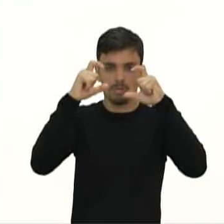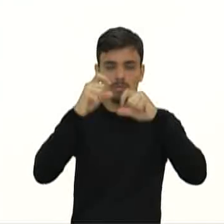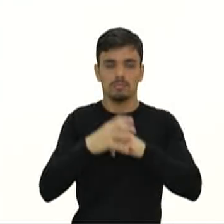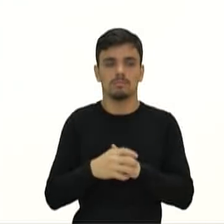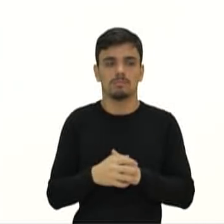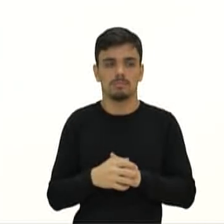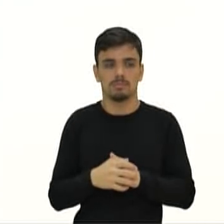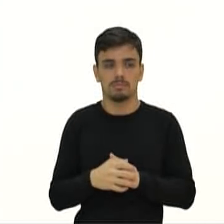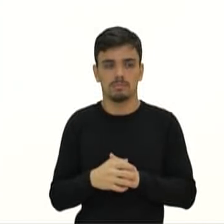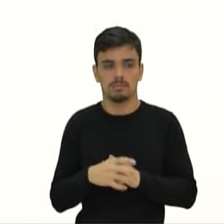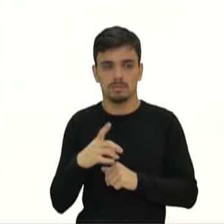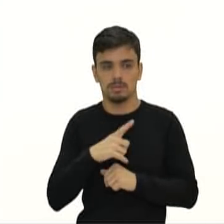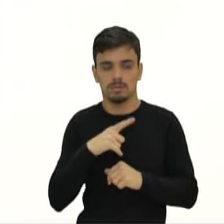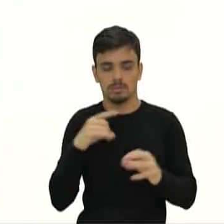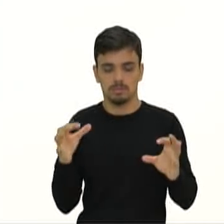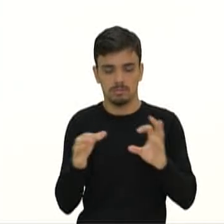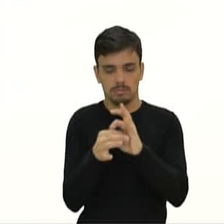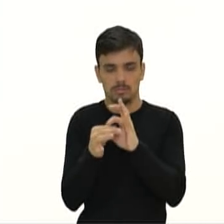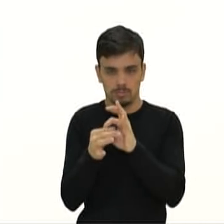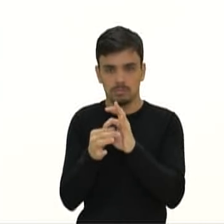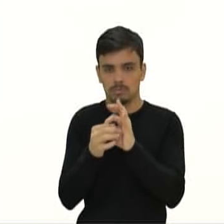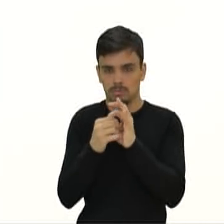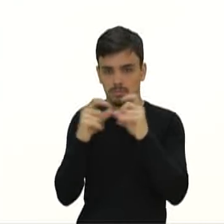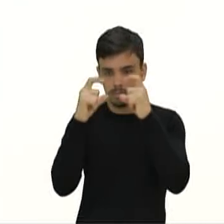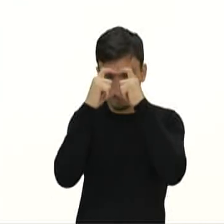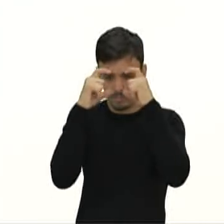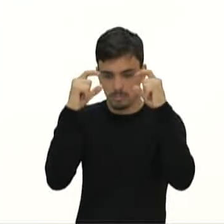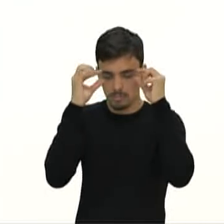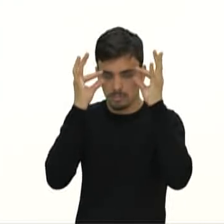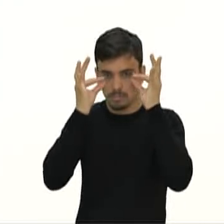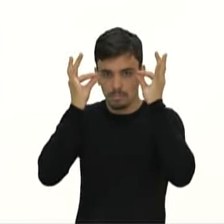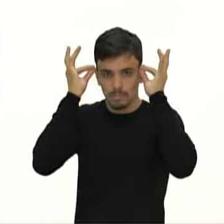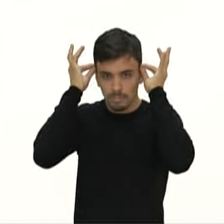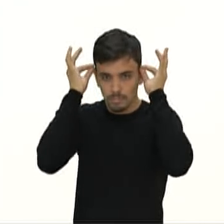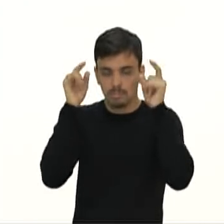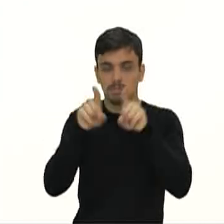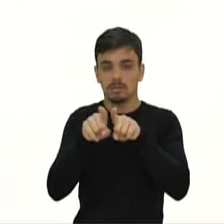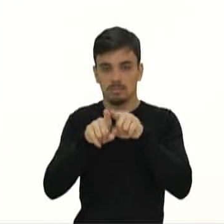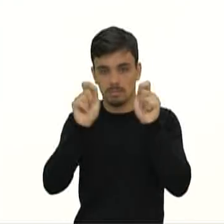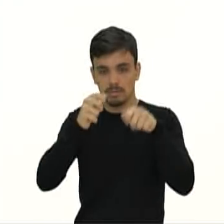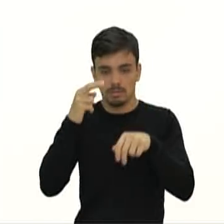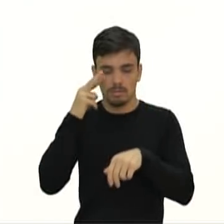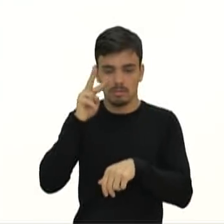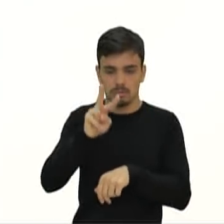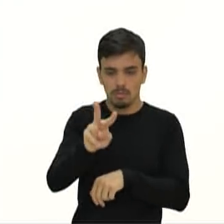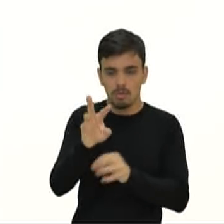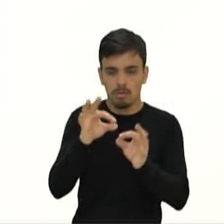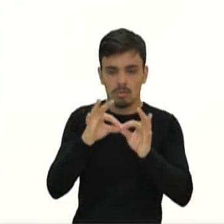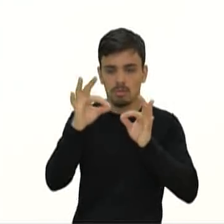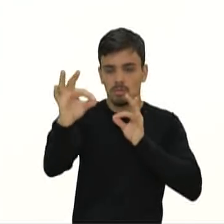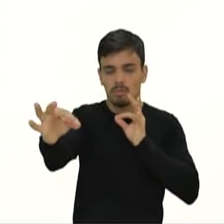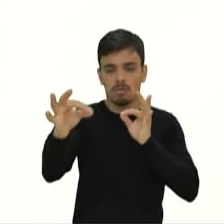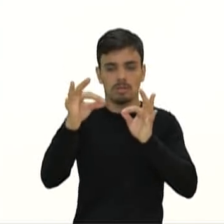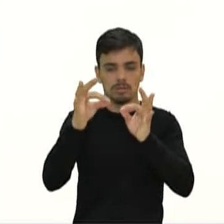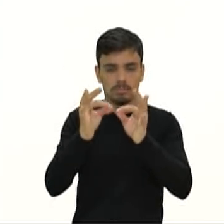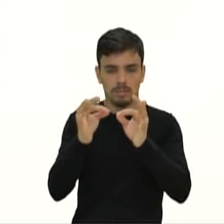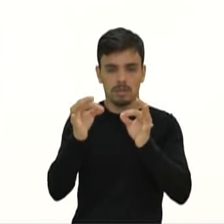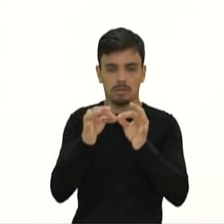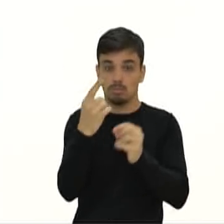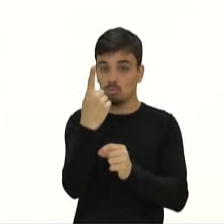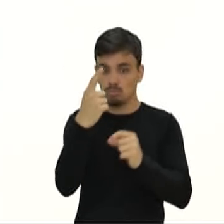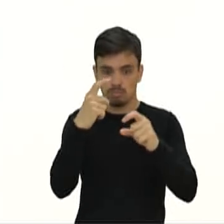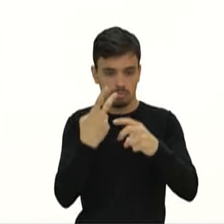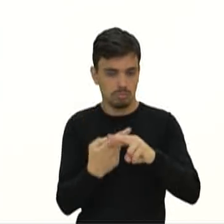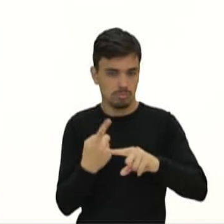de cada olho unidas pela armação, possibilitando enxergar de longe e de perto em um único acessório. Em